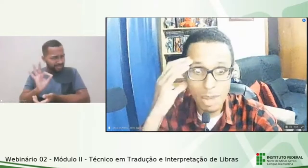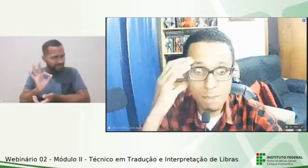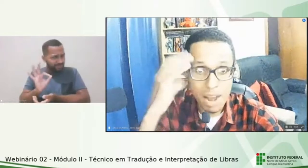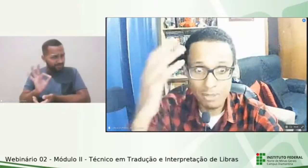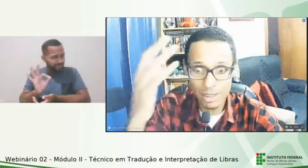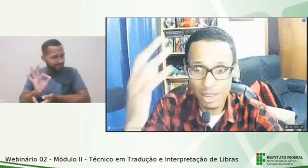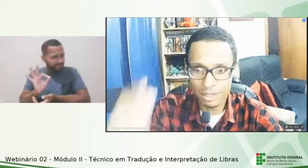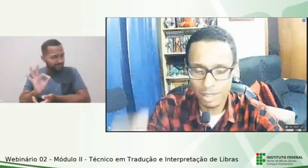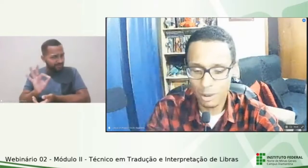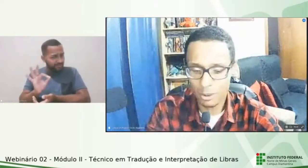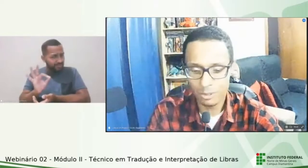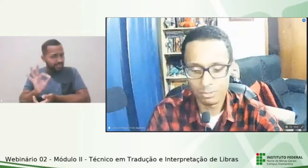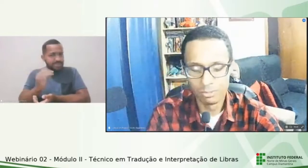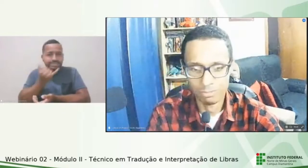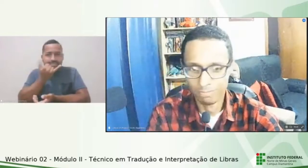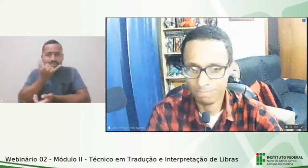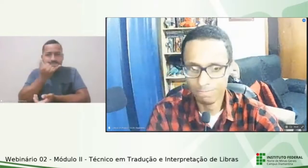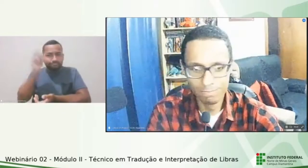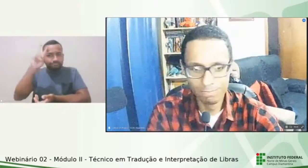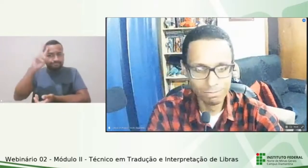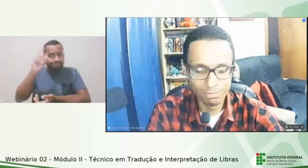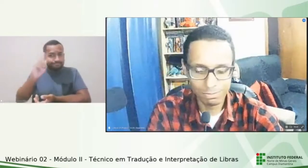Nossa, eu não lembrava aquele sinal.